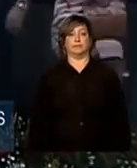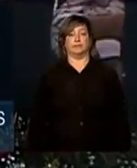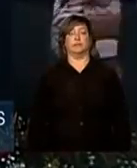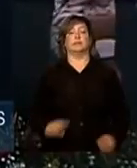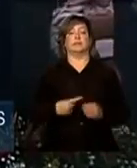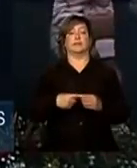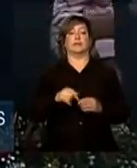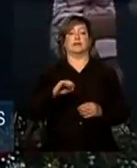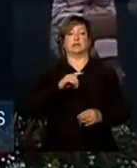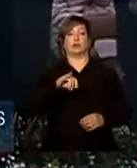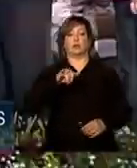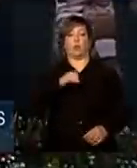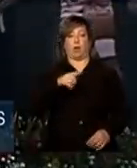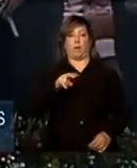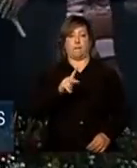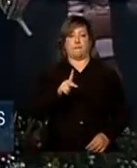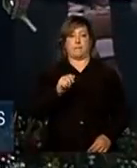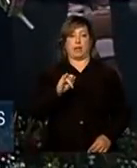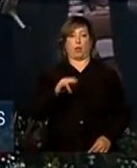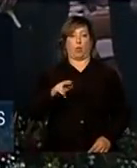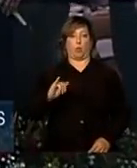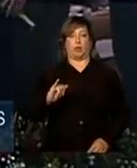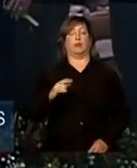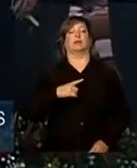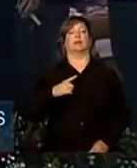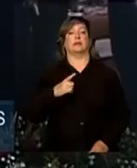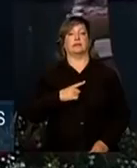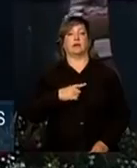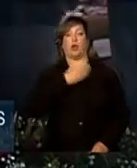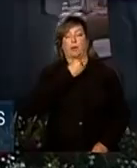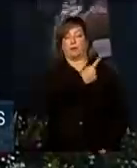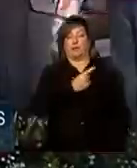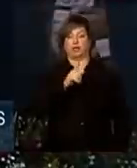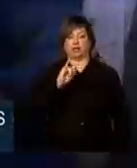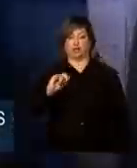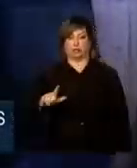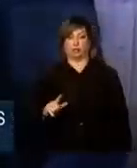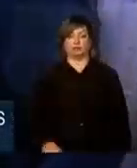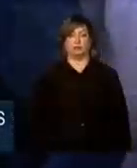São João do Piauí, Gil Carlos Modesto Alves.